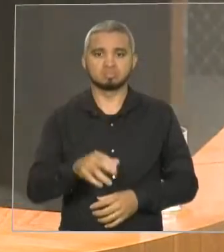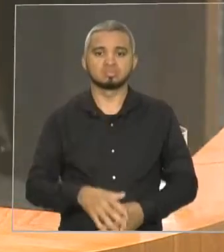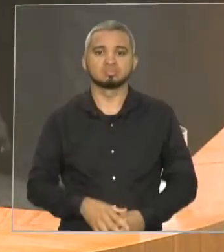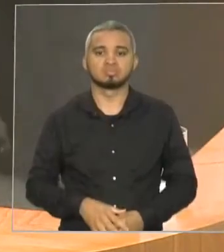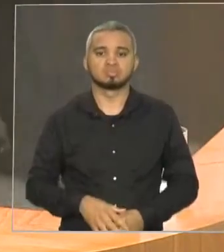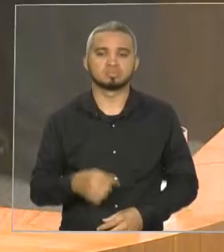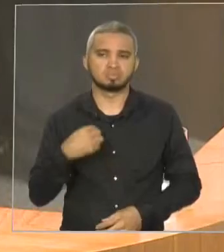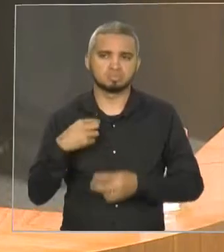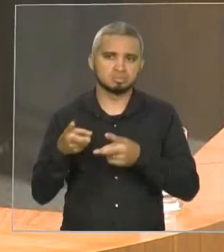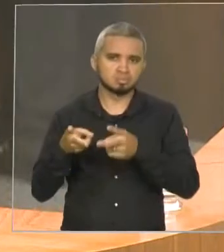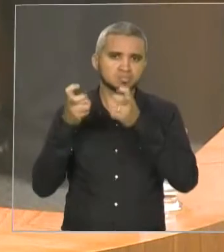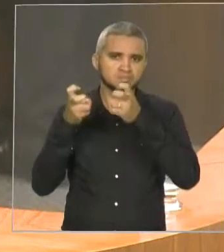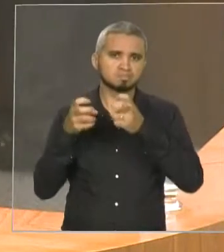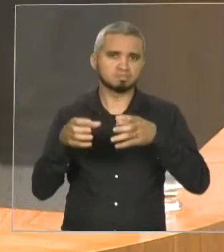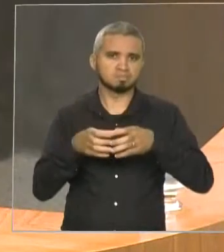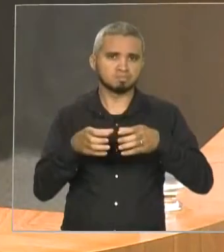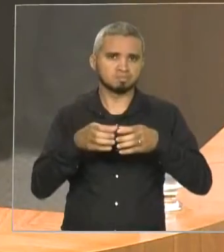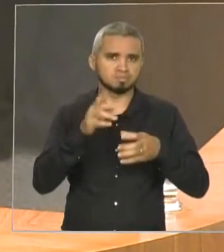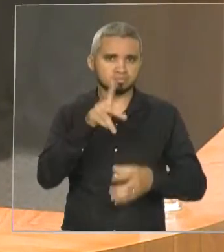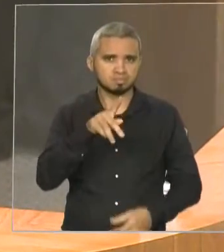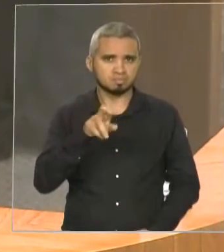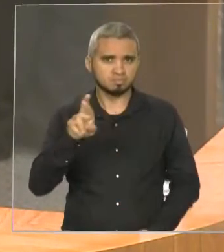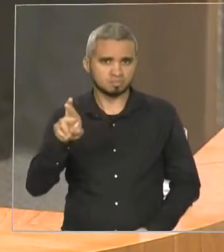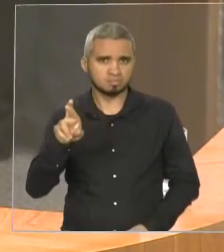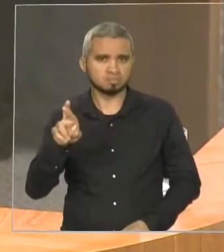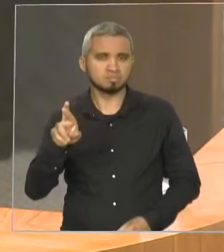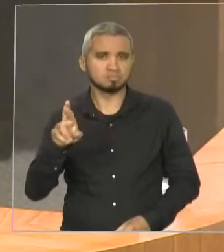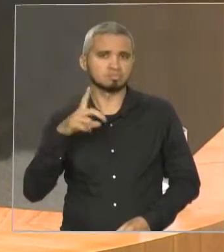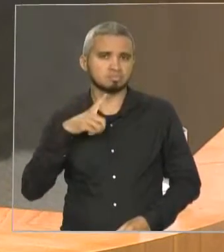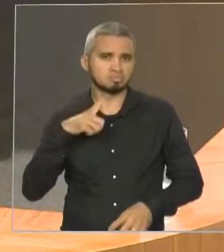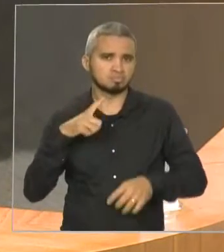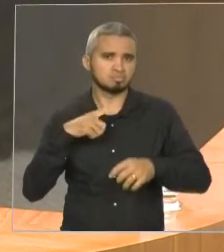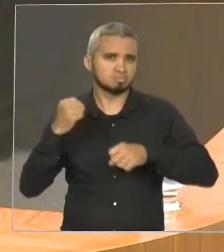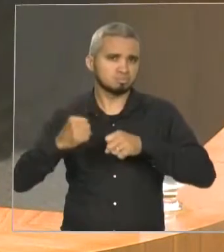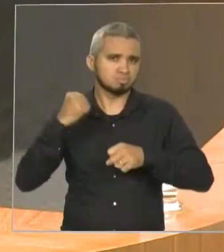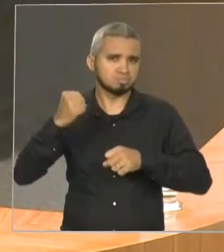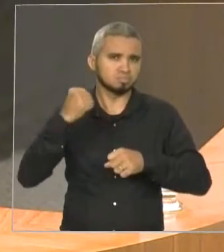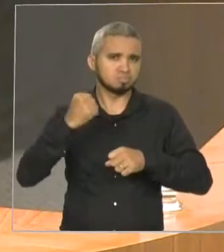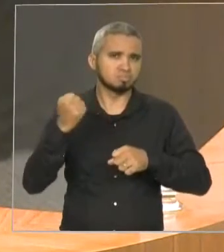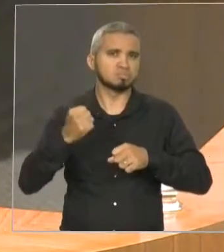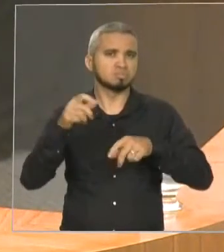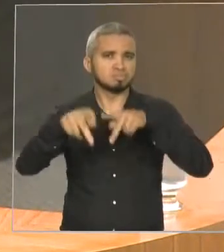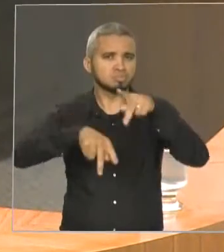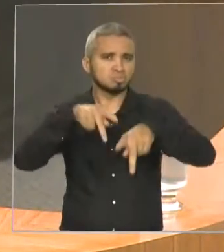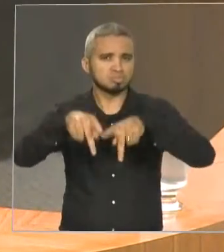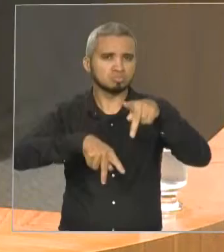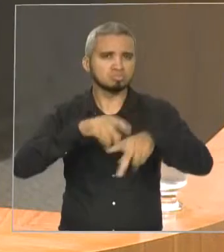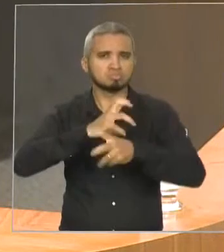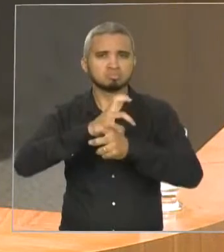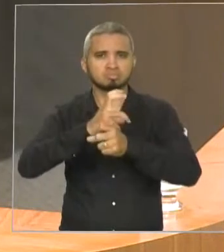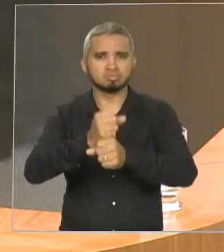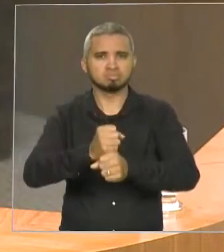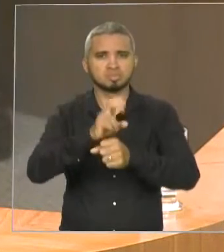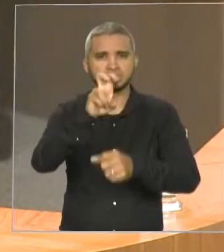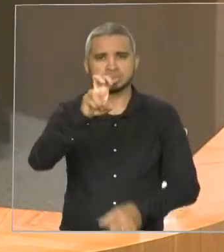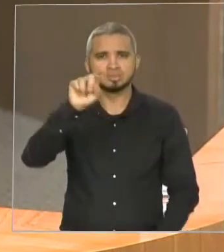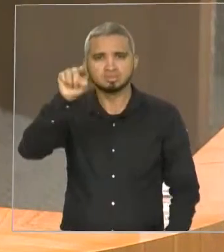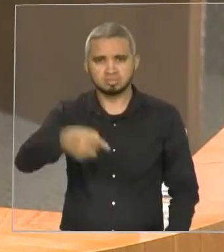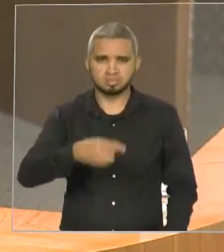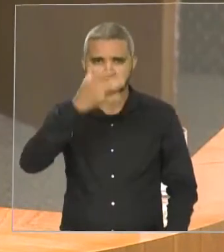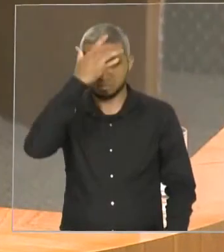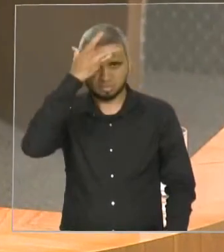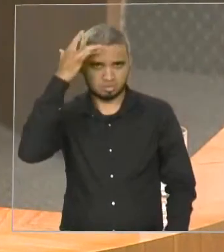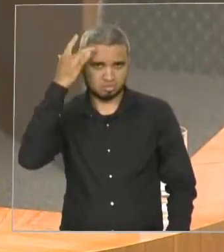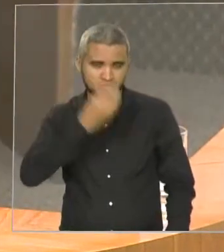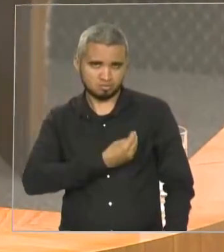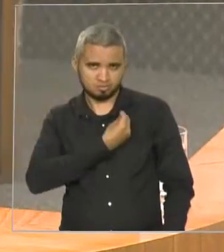PR, pela sua mobilização, todo aquele povo, mais de 5 mil pessoas ali presentes naquele encontro,